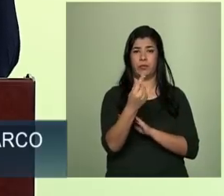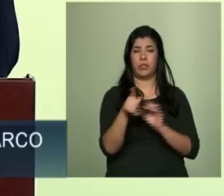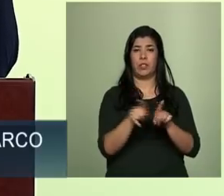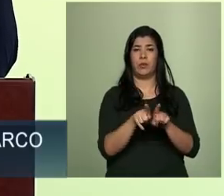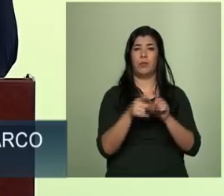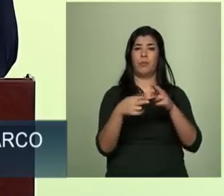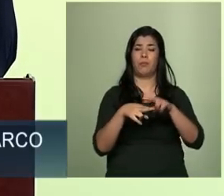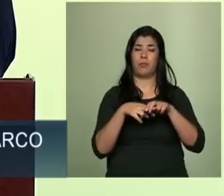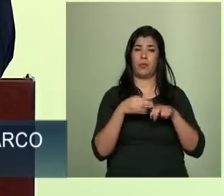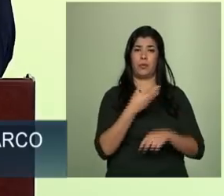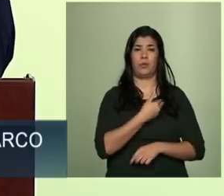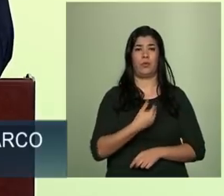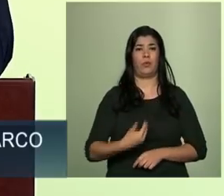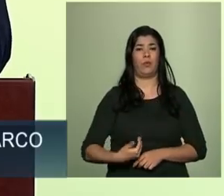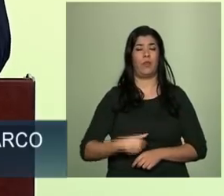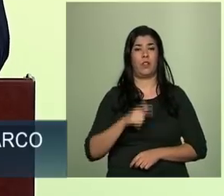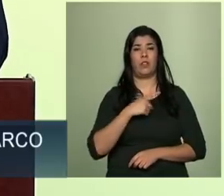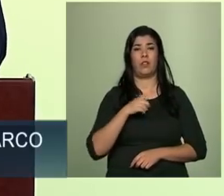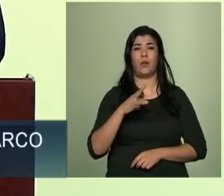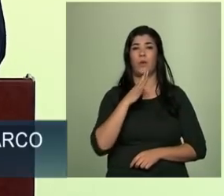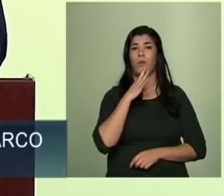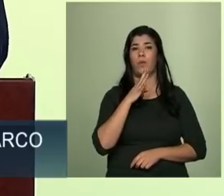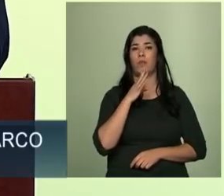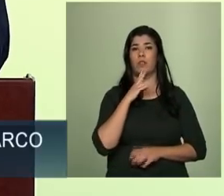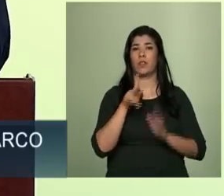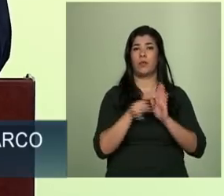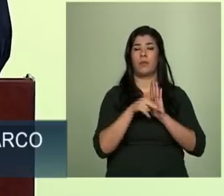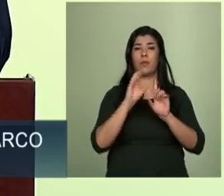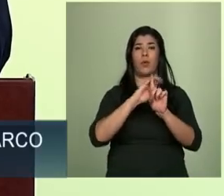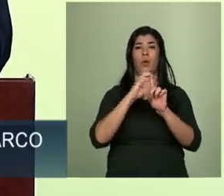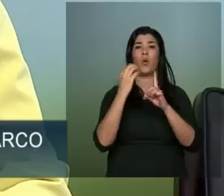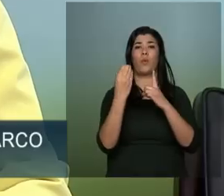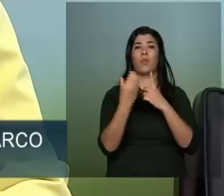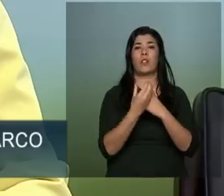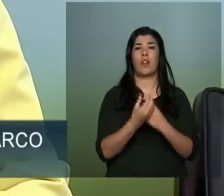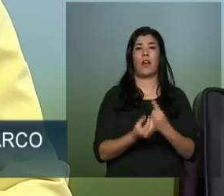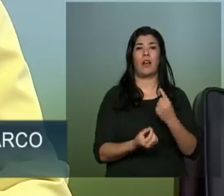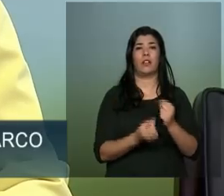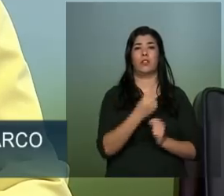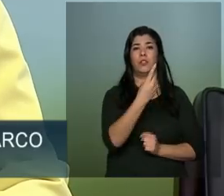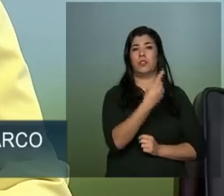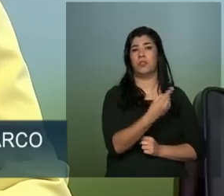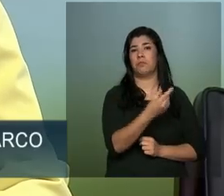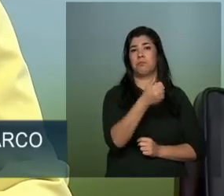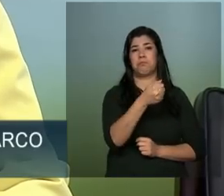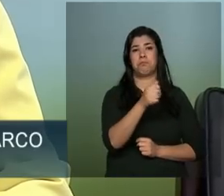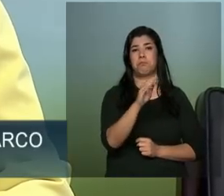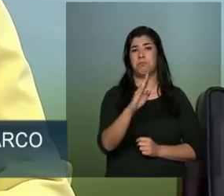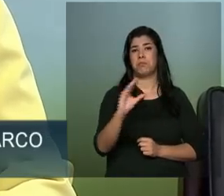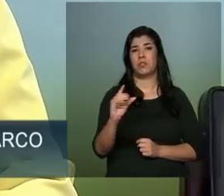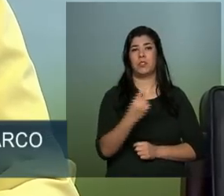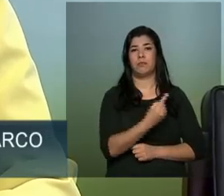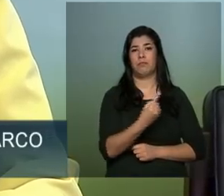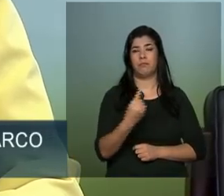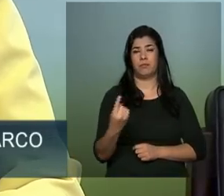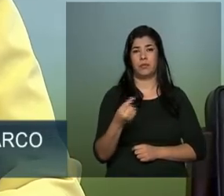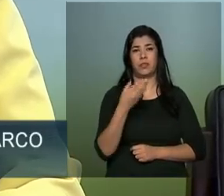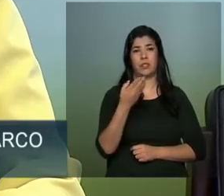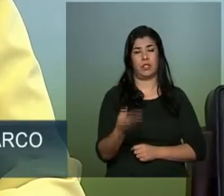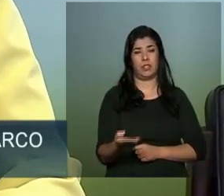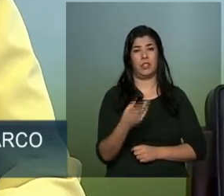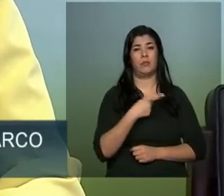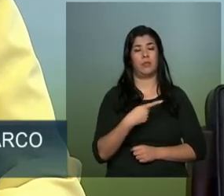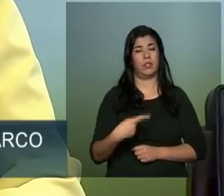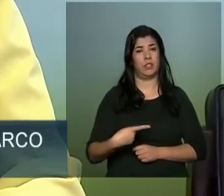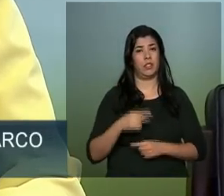devido àquele conhecimento que não está vinculada à comunidade A, B e C. Segundo, isso aqui, presidenta, vai permitir que o